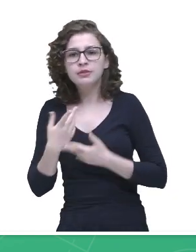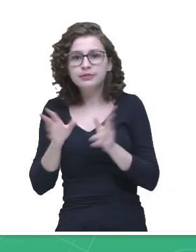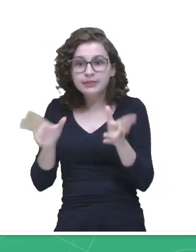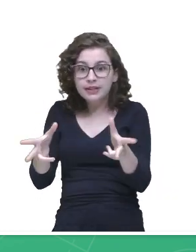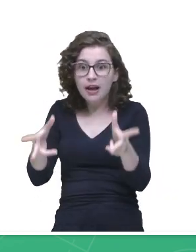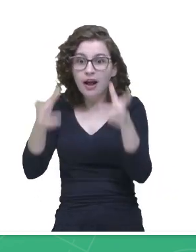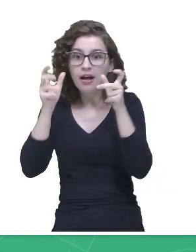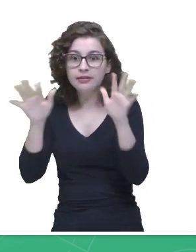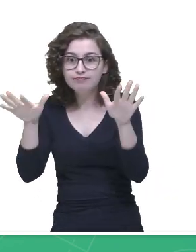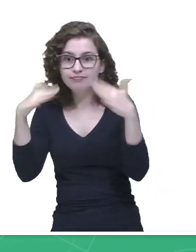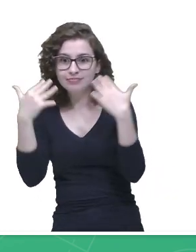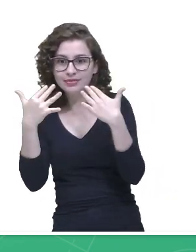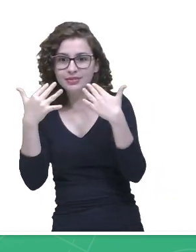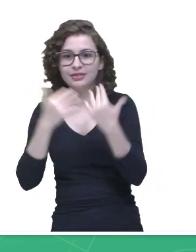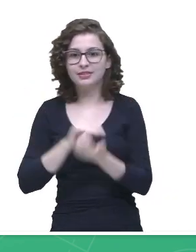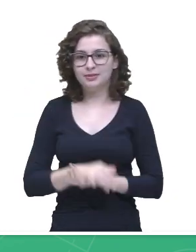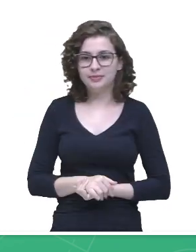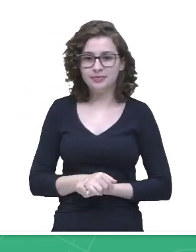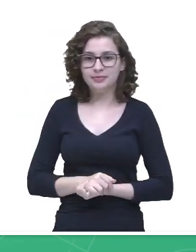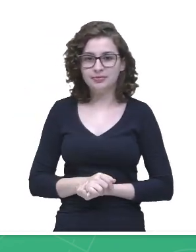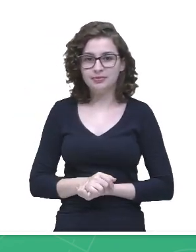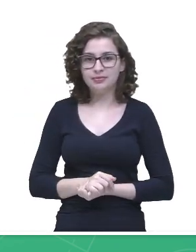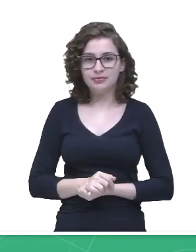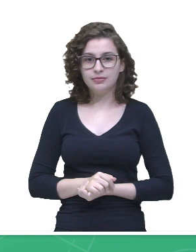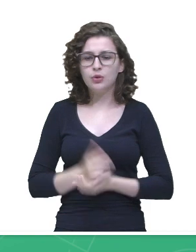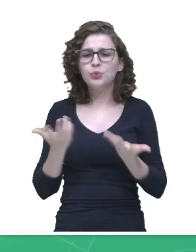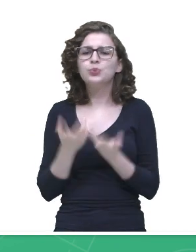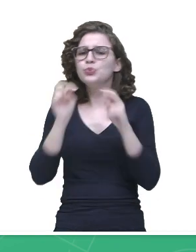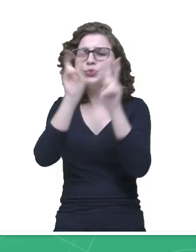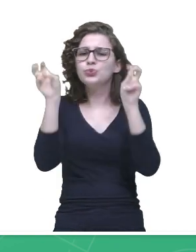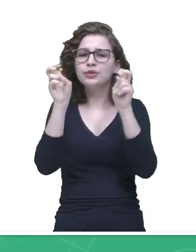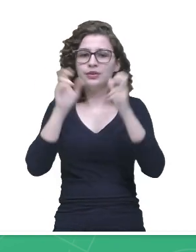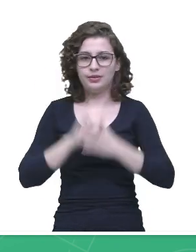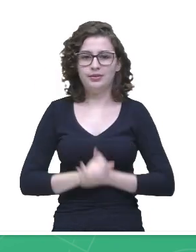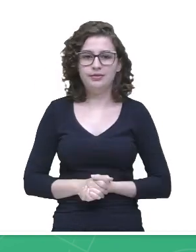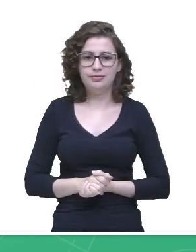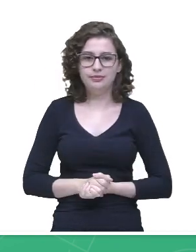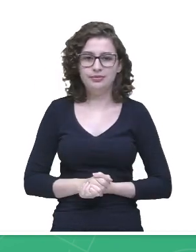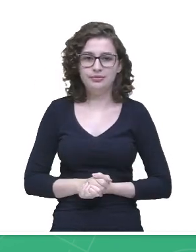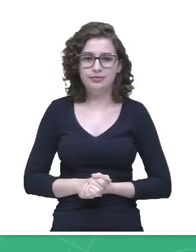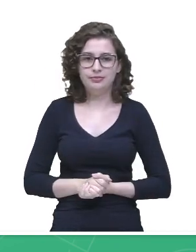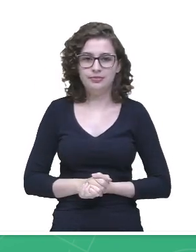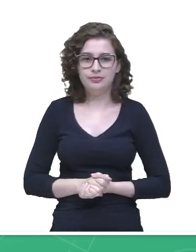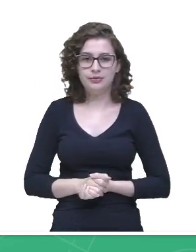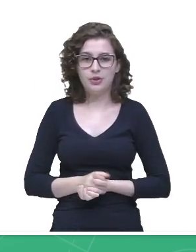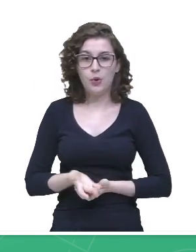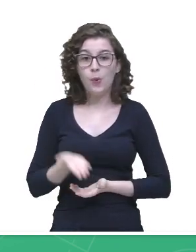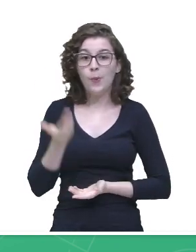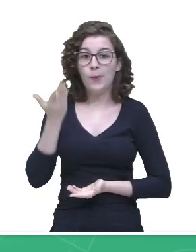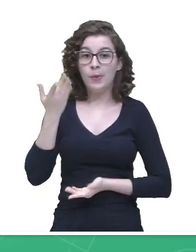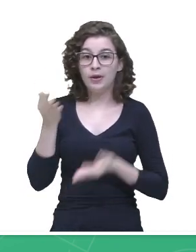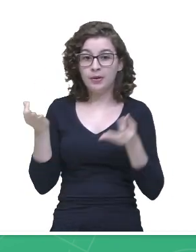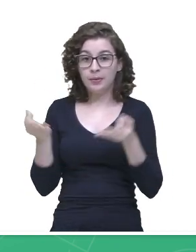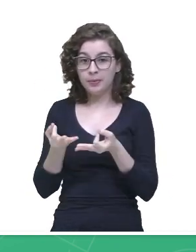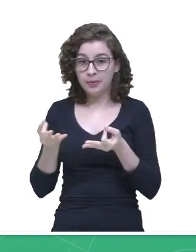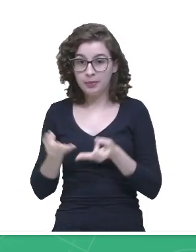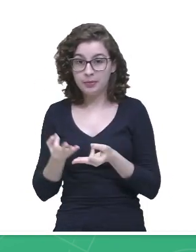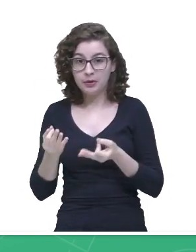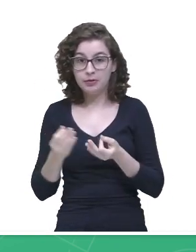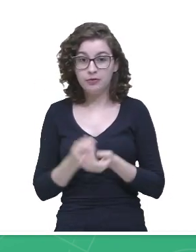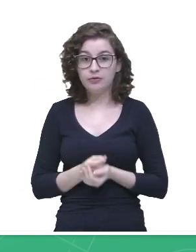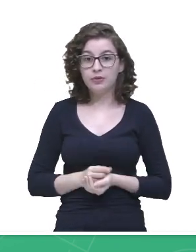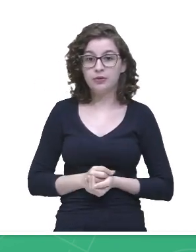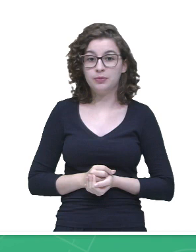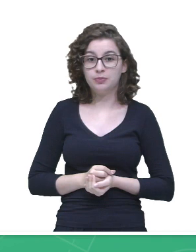e vamos ver agora o que nós vamos estudar hoje. Vamos lá então? El pretérito perfecto